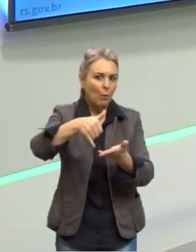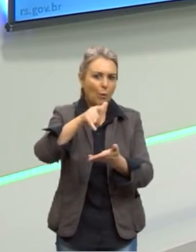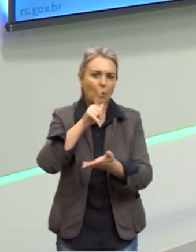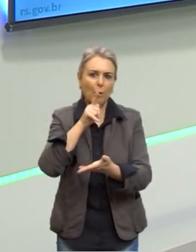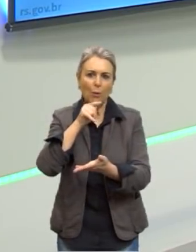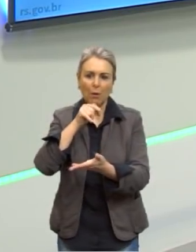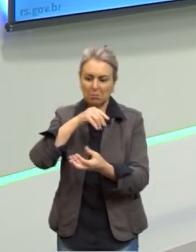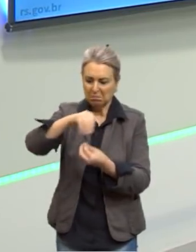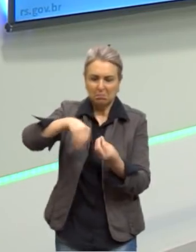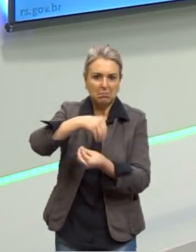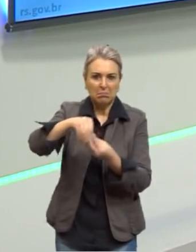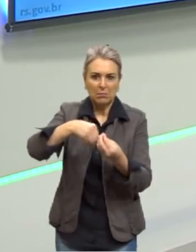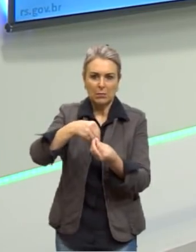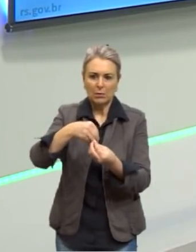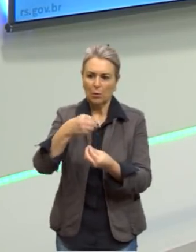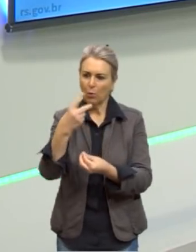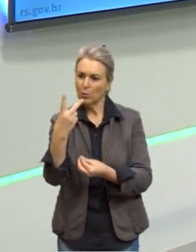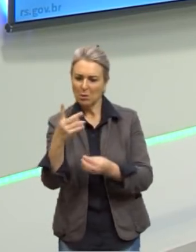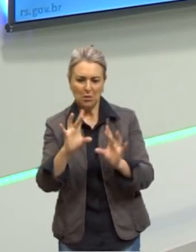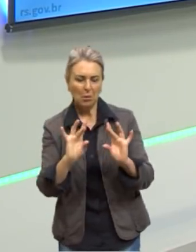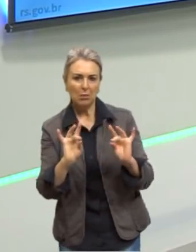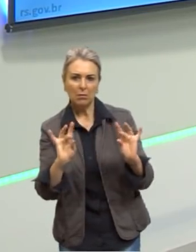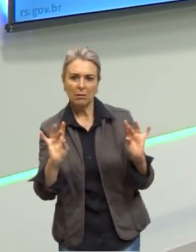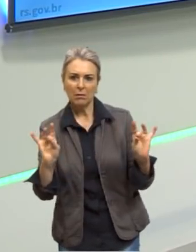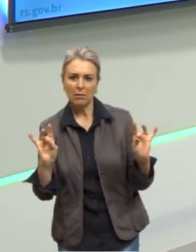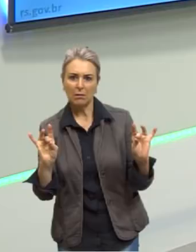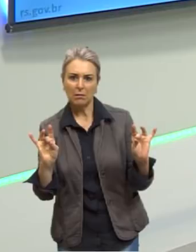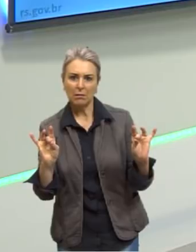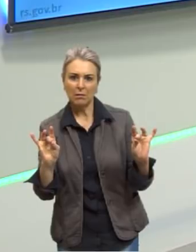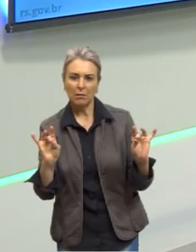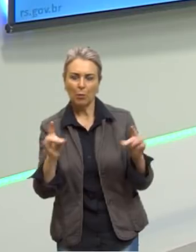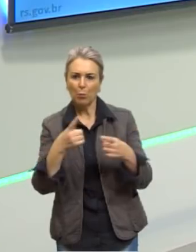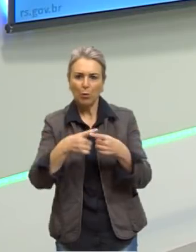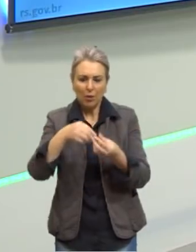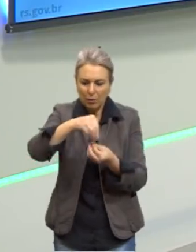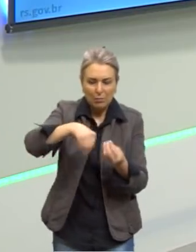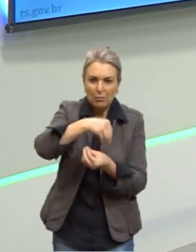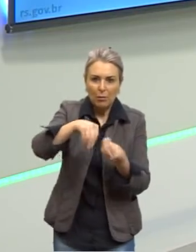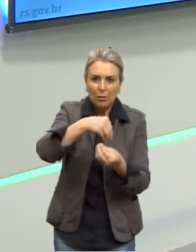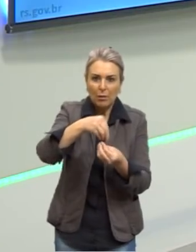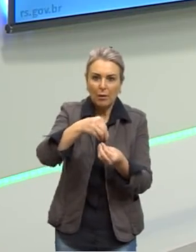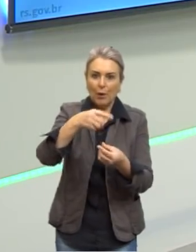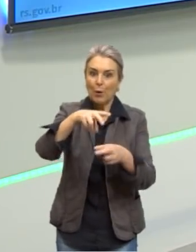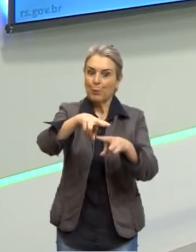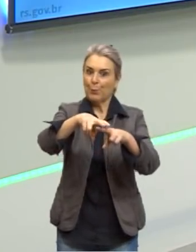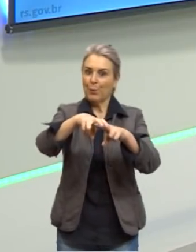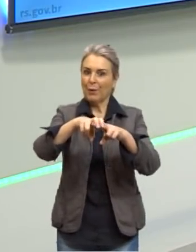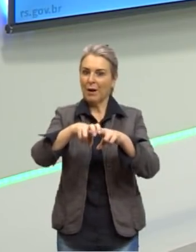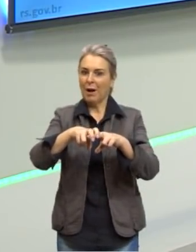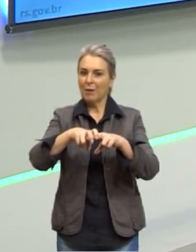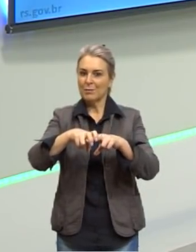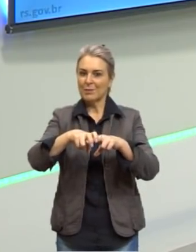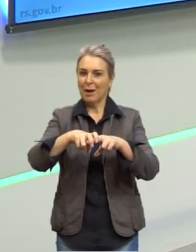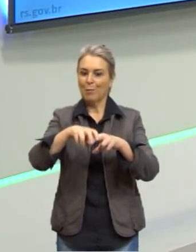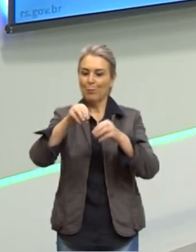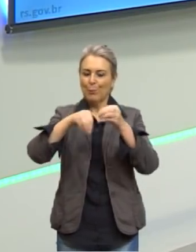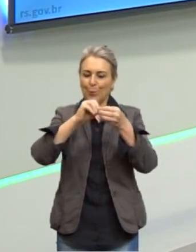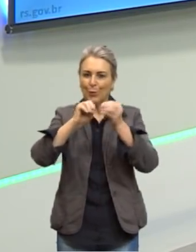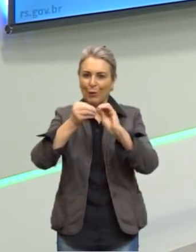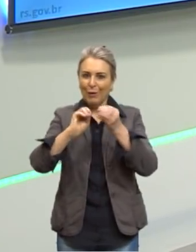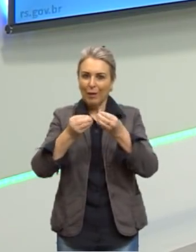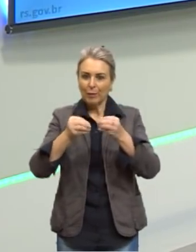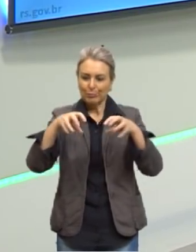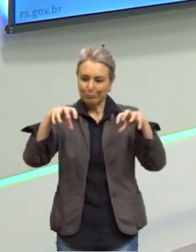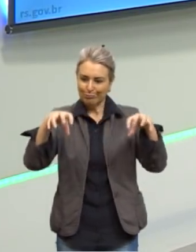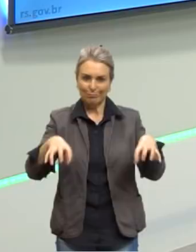né se os dois são líquidos não teria justamente por causa da polaridade das moléculas tá